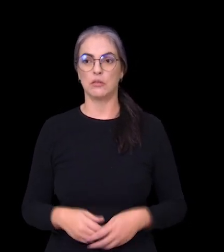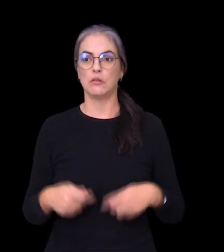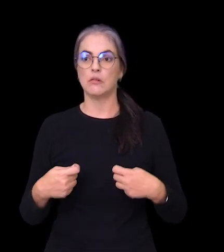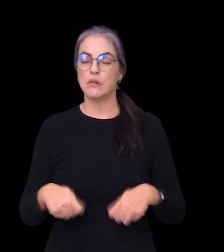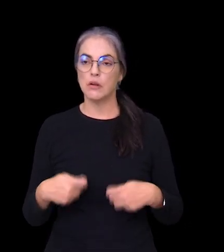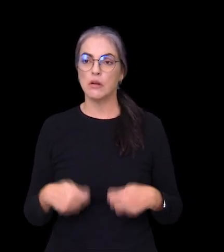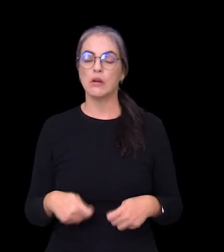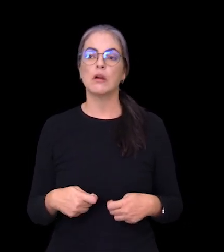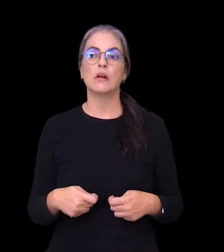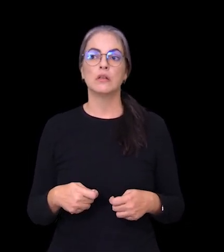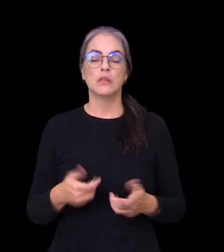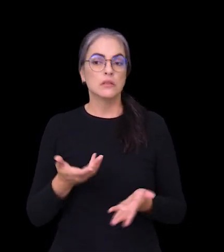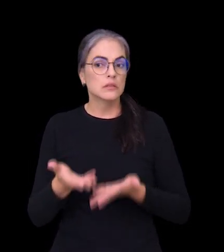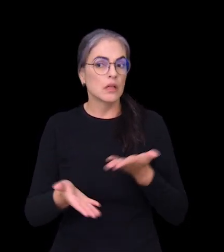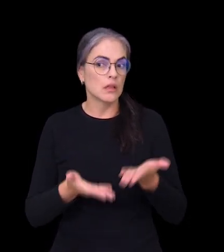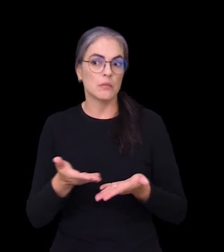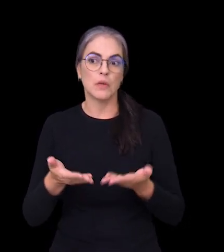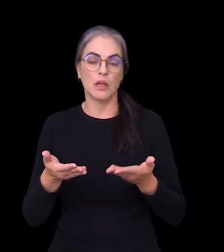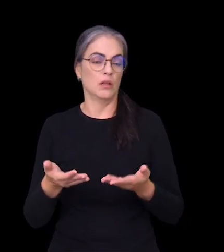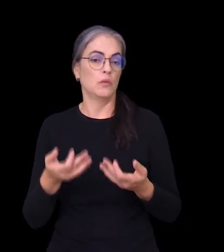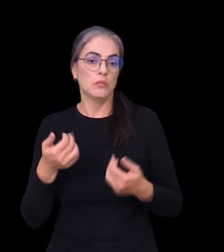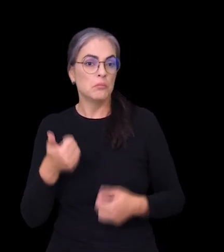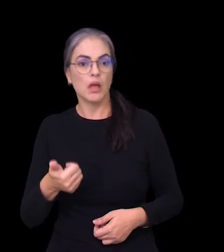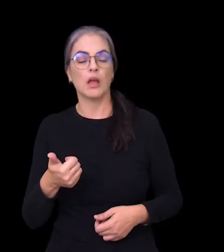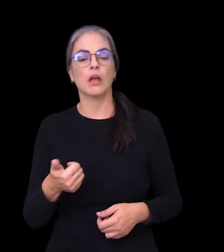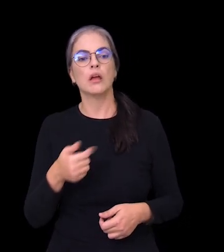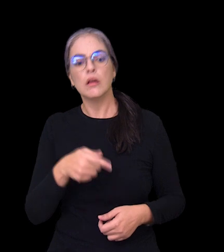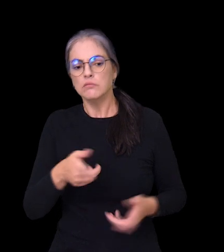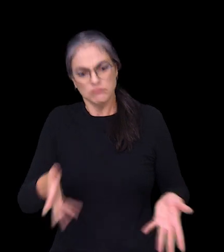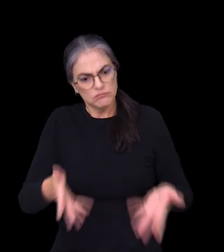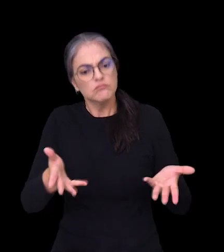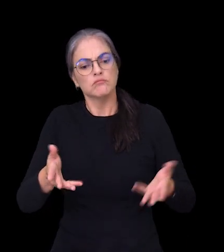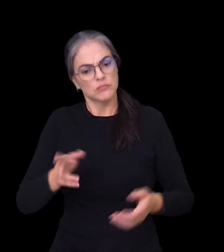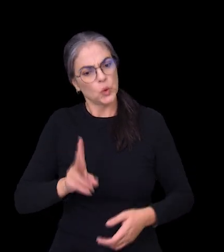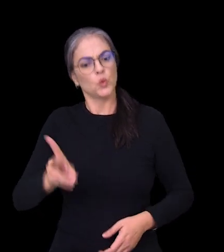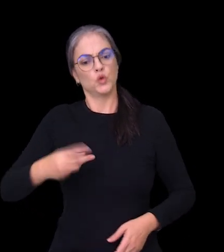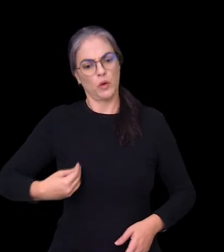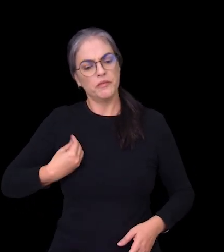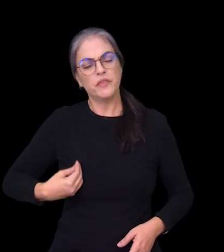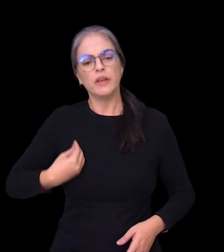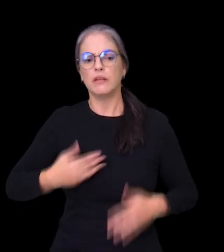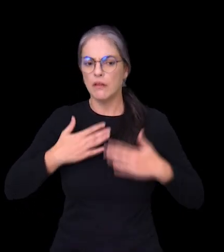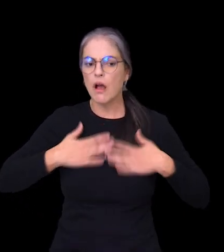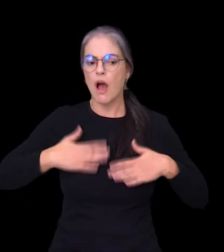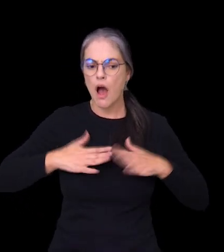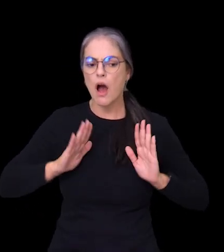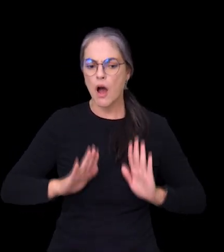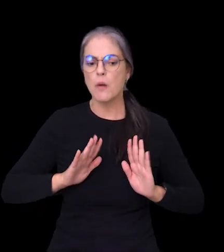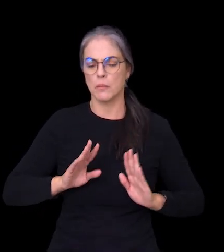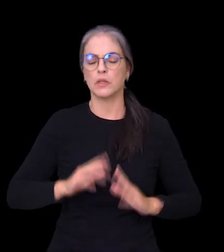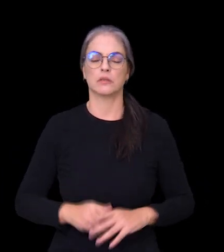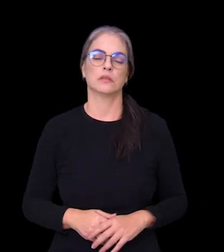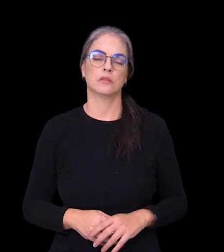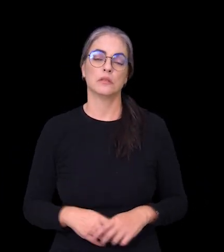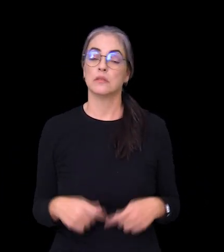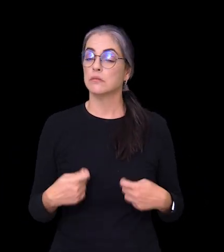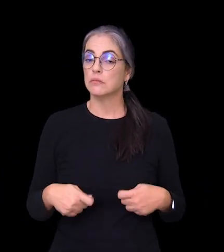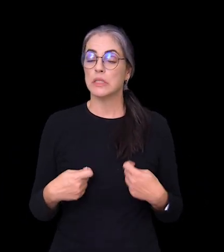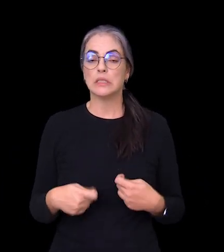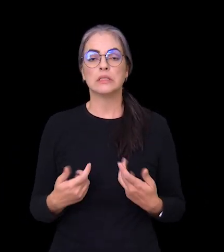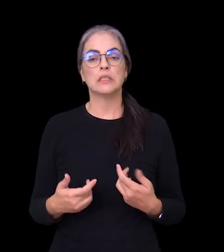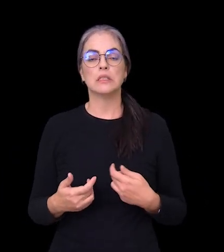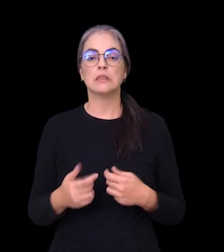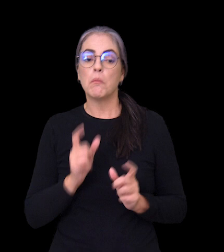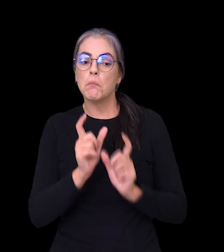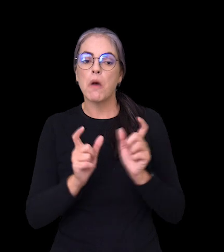olha, a sua vida precisa continuar, calma, né? Então, a gente trazer para essa adolescente as